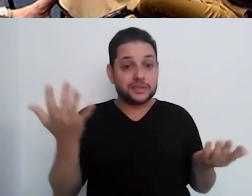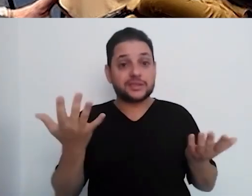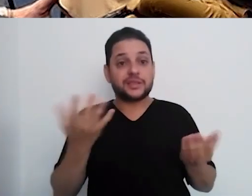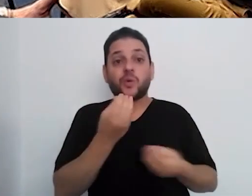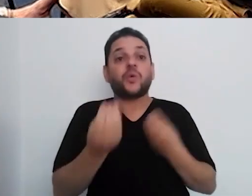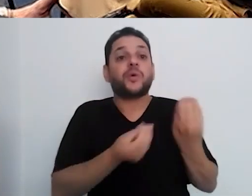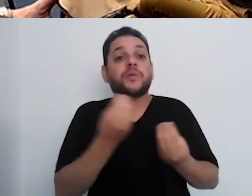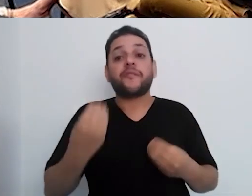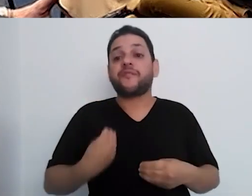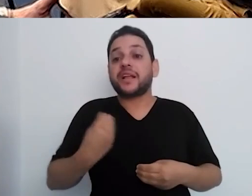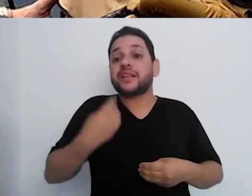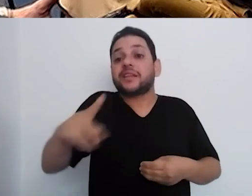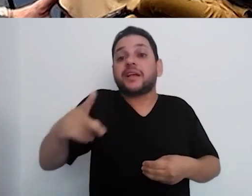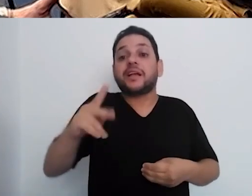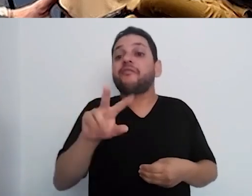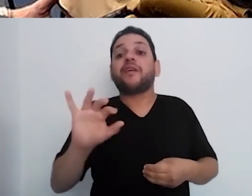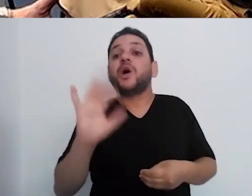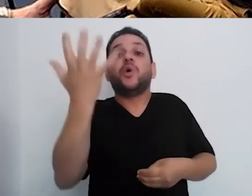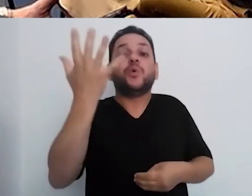vida delas